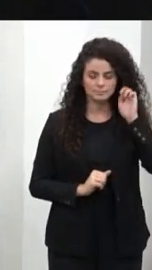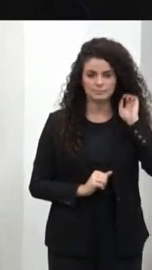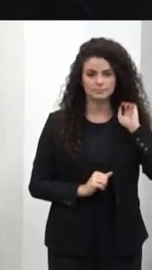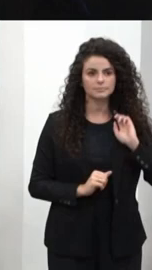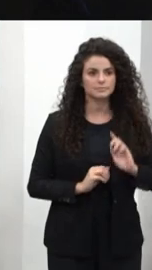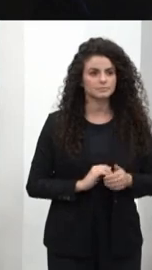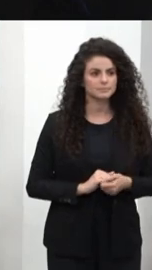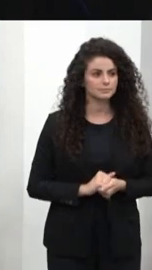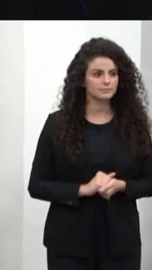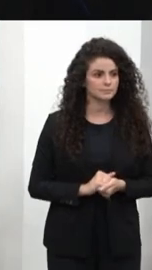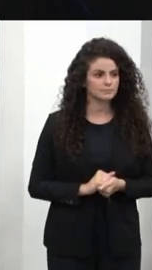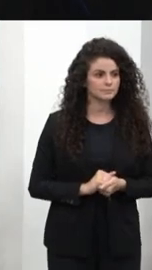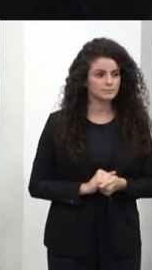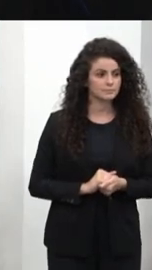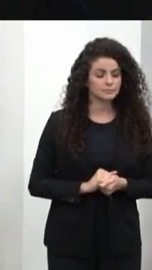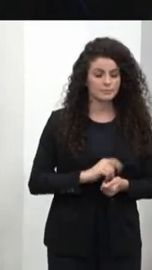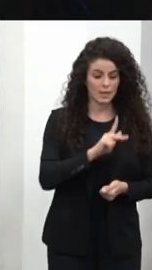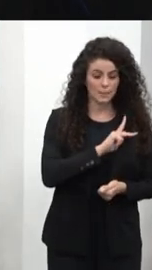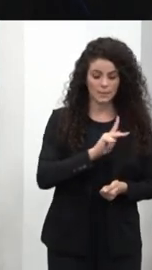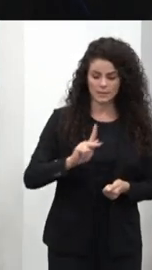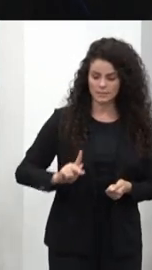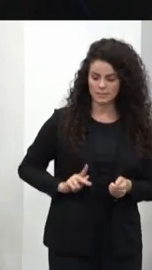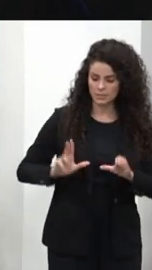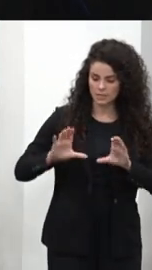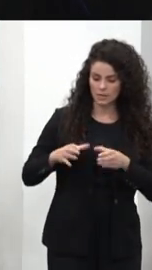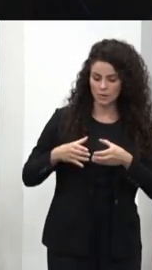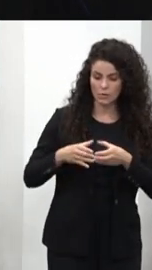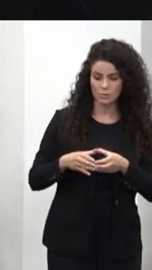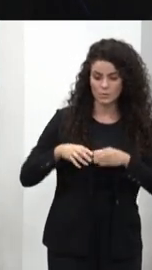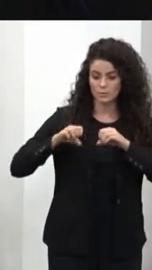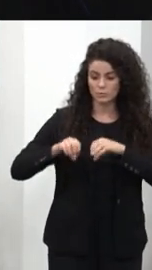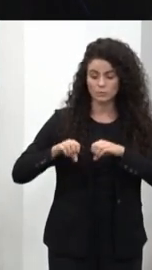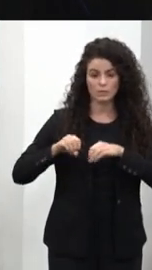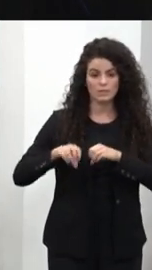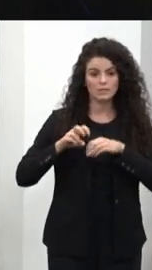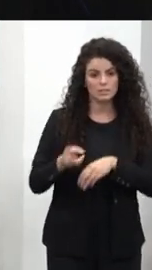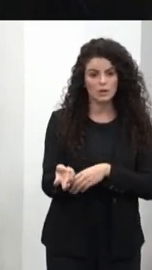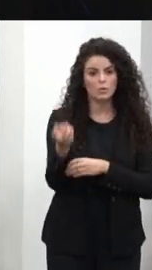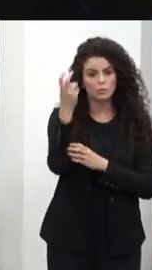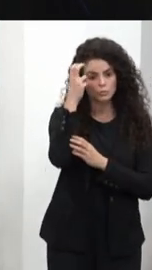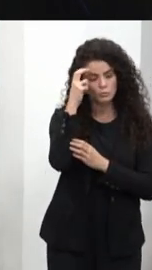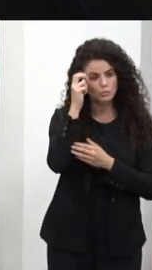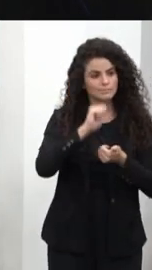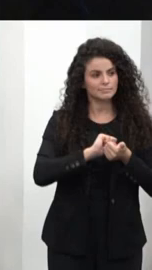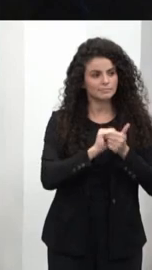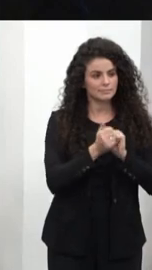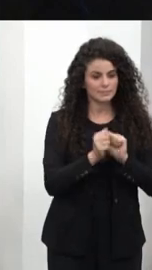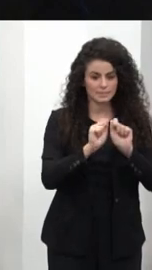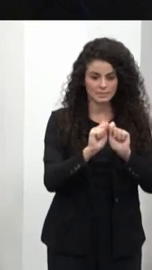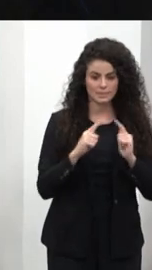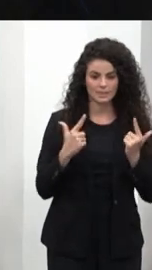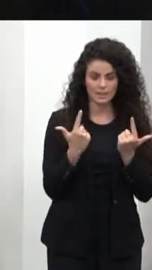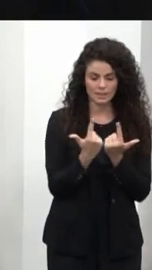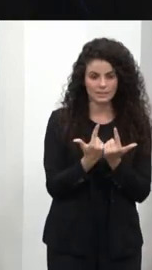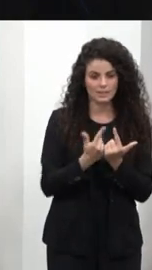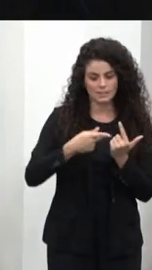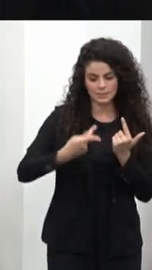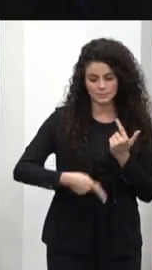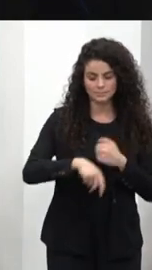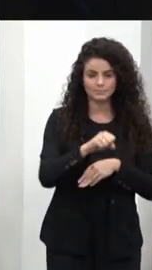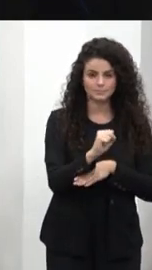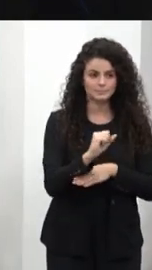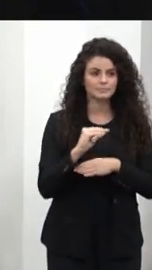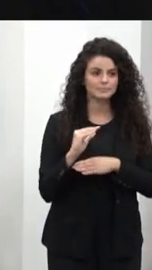excelentíssima senhora presidente da Comissão de educação cultura e desporto da Assembleia Legislativa do Estado de Santa